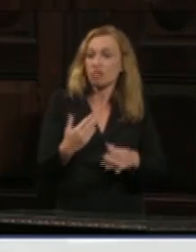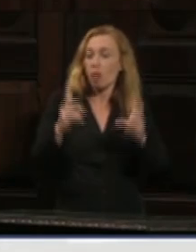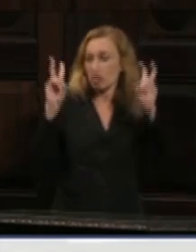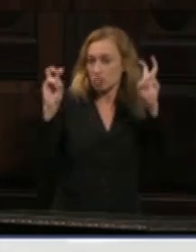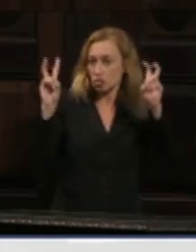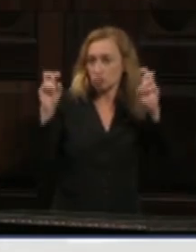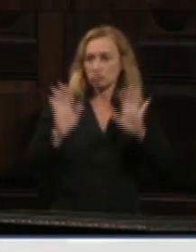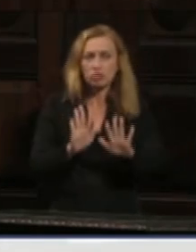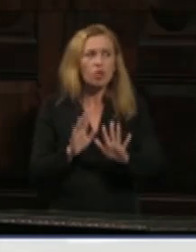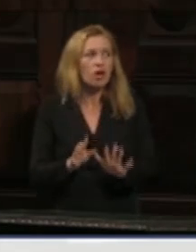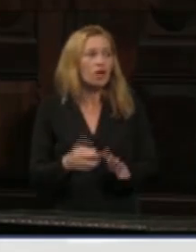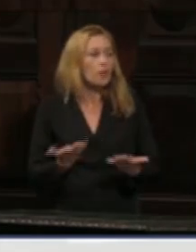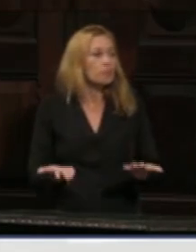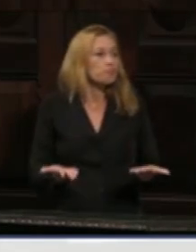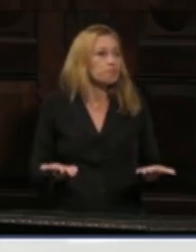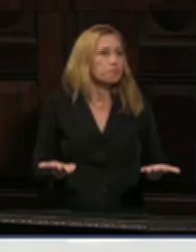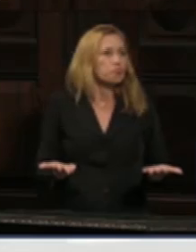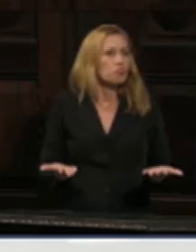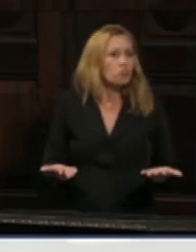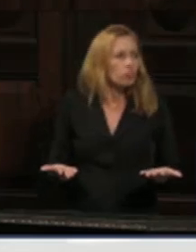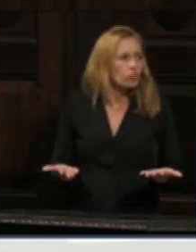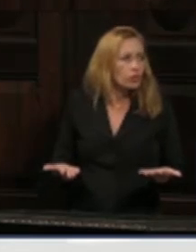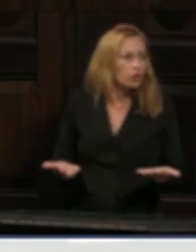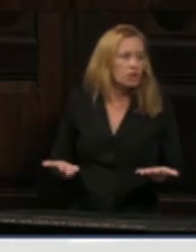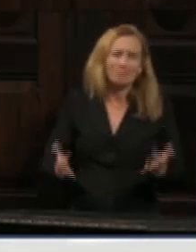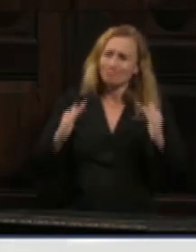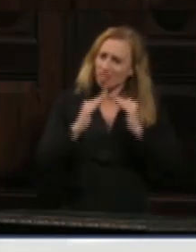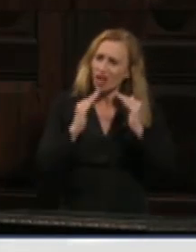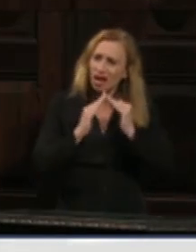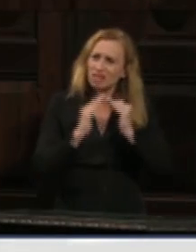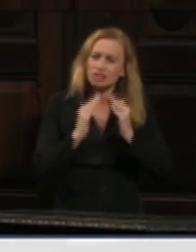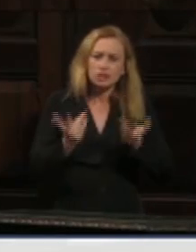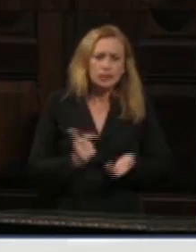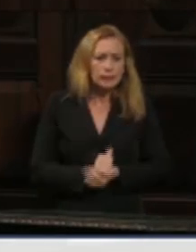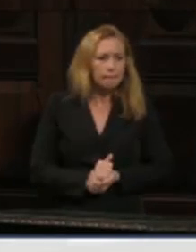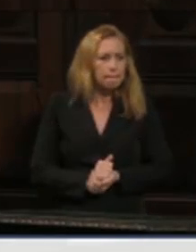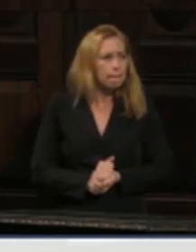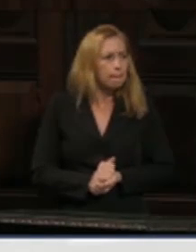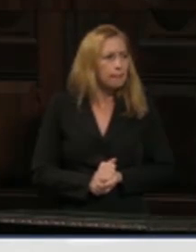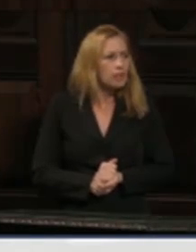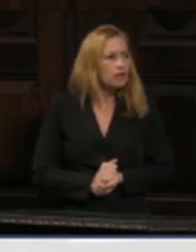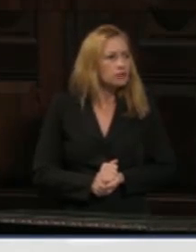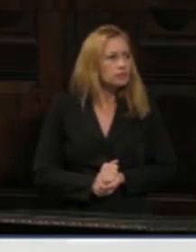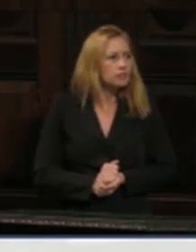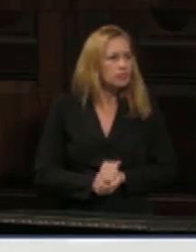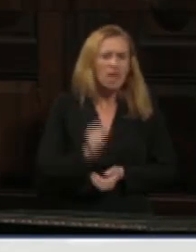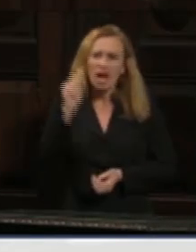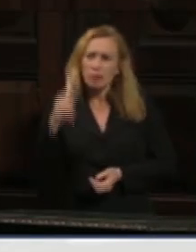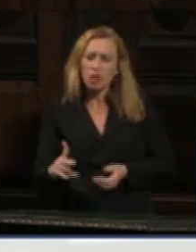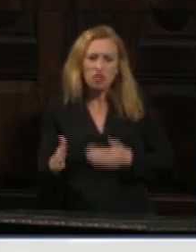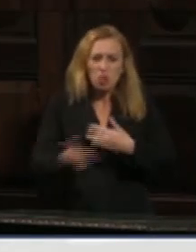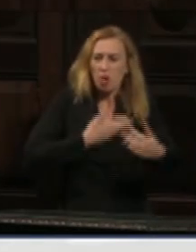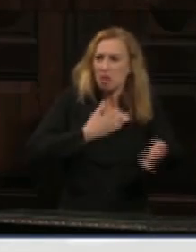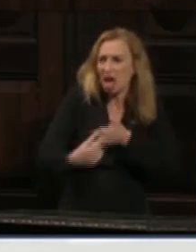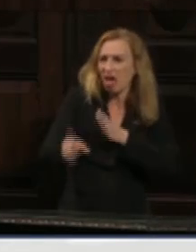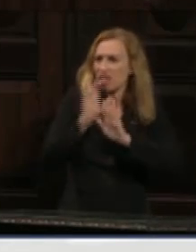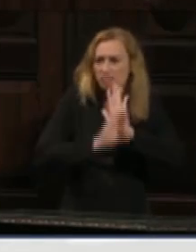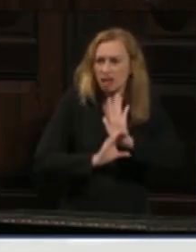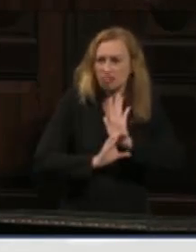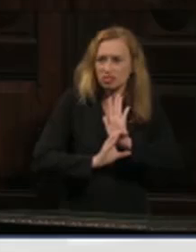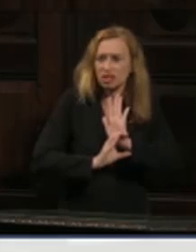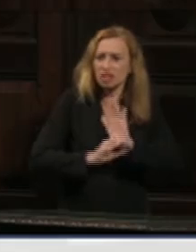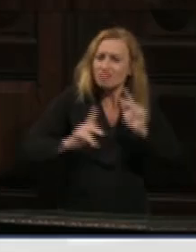há hipótese que essa casa aprove qualquer emenda